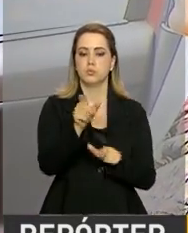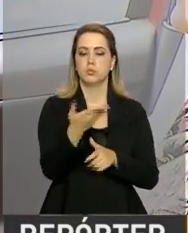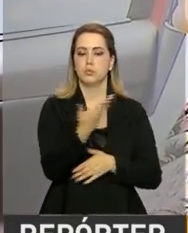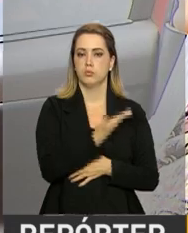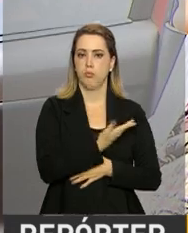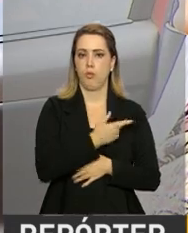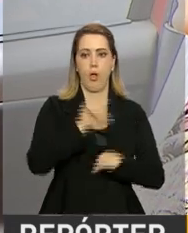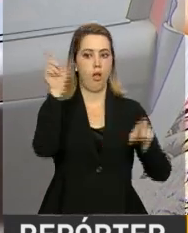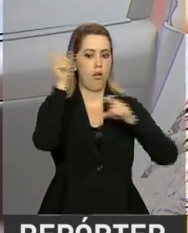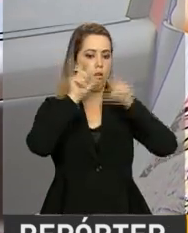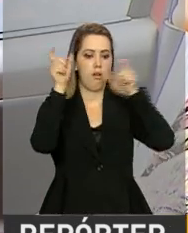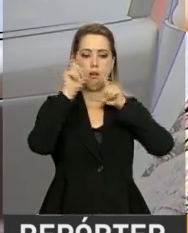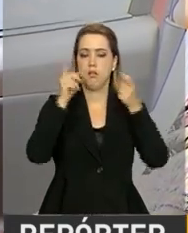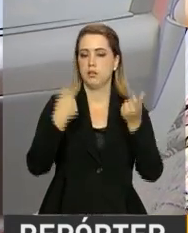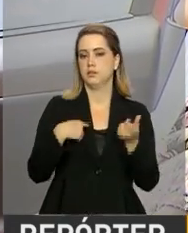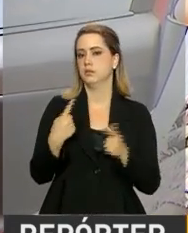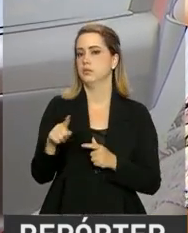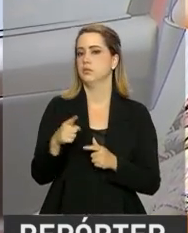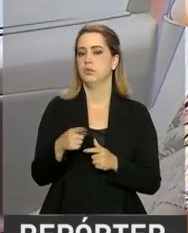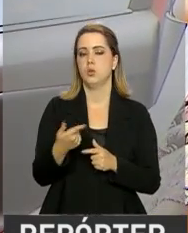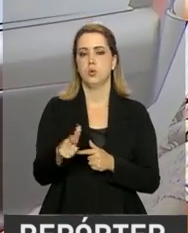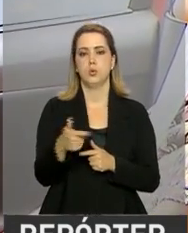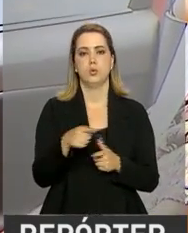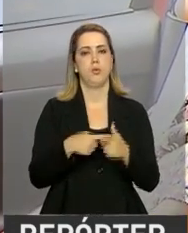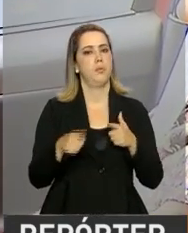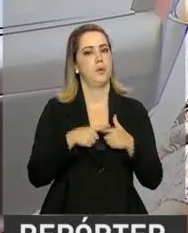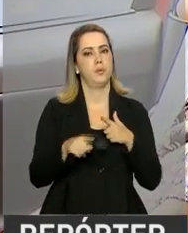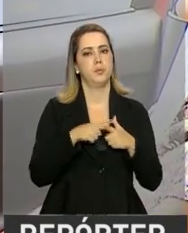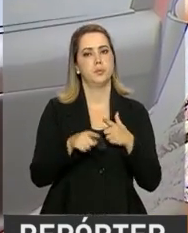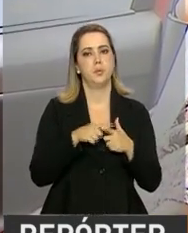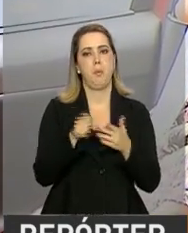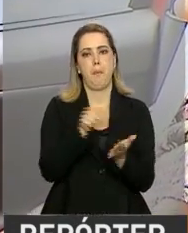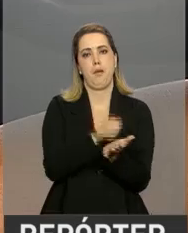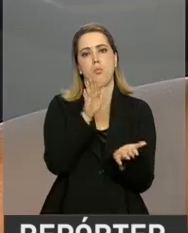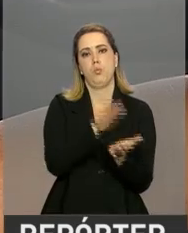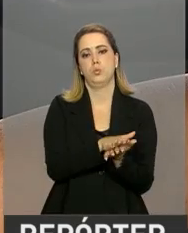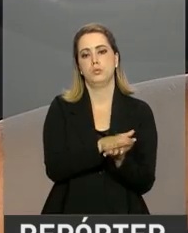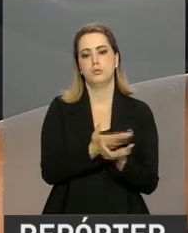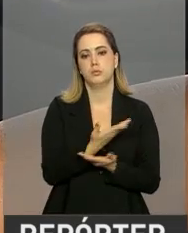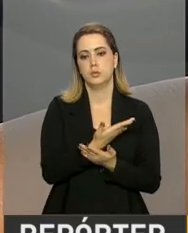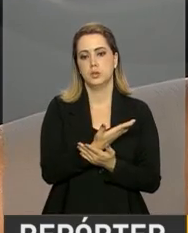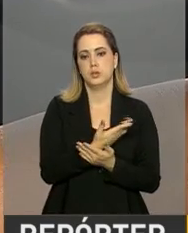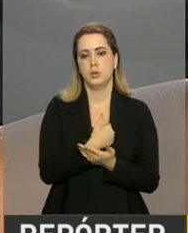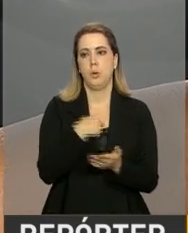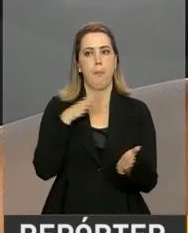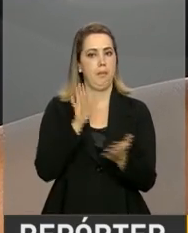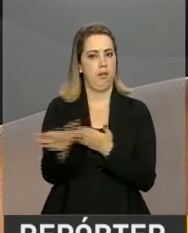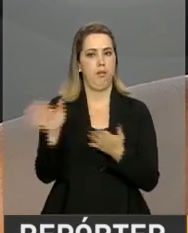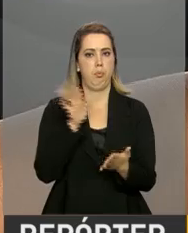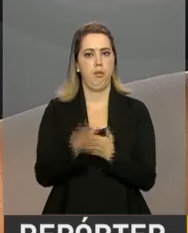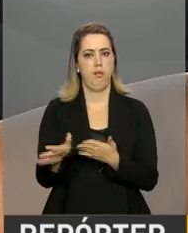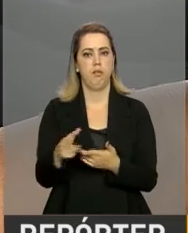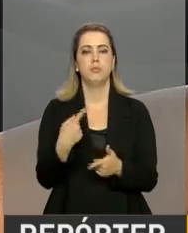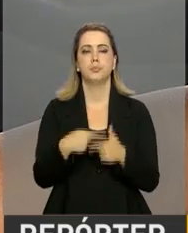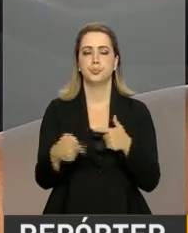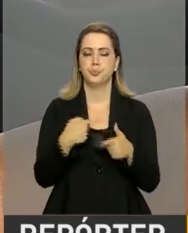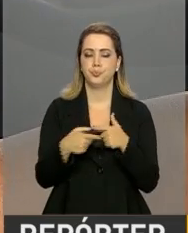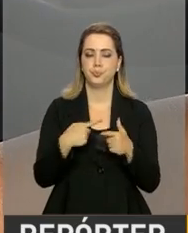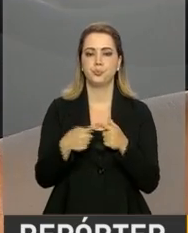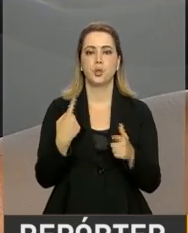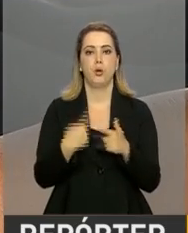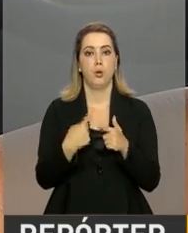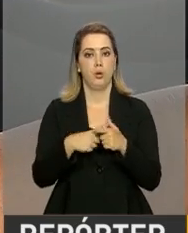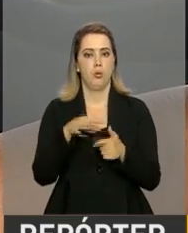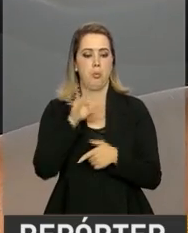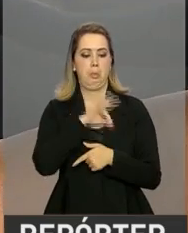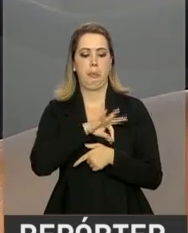para não ter que correr esse risco de perder pontos e pagar uma multa muito caro né coíbe as infrações né porque quando mexe no bolso do do